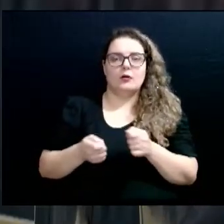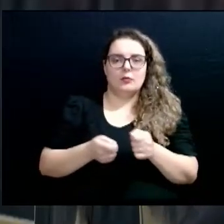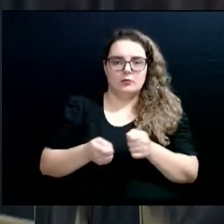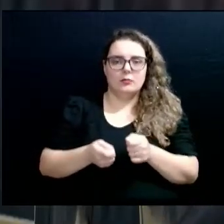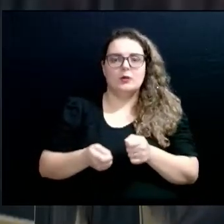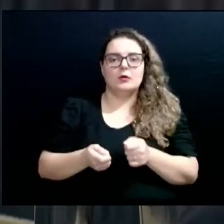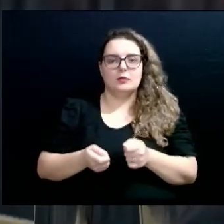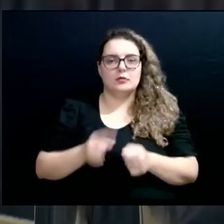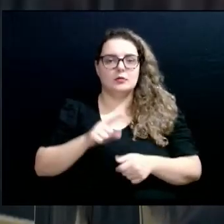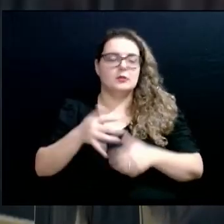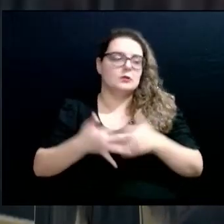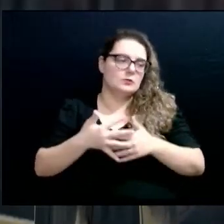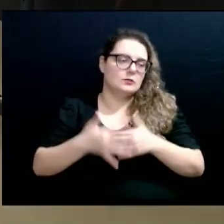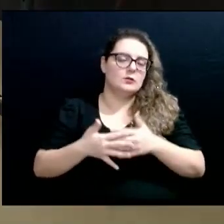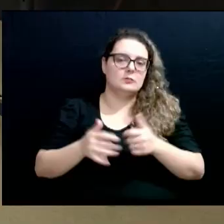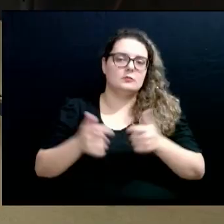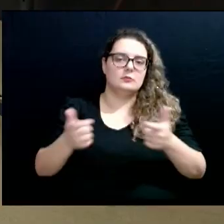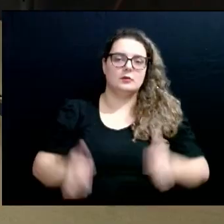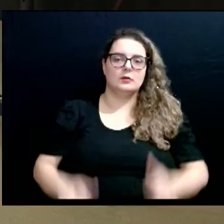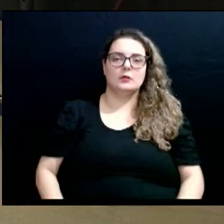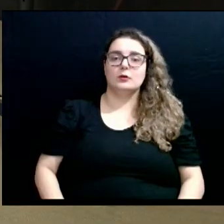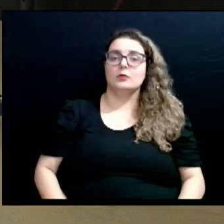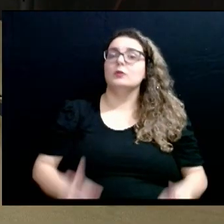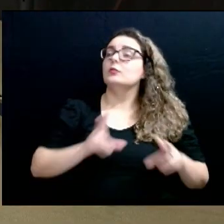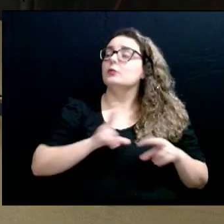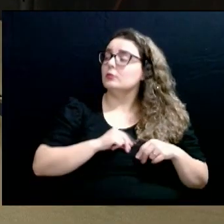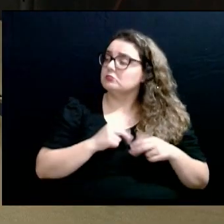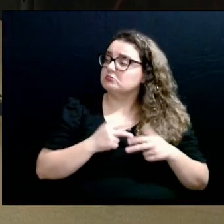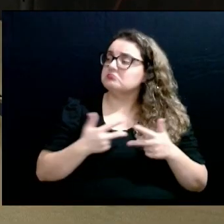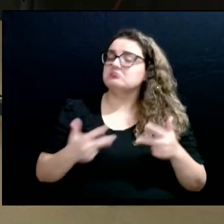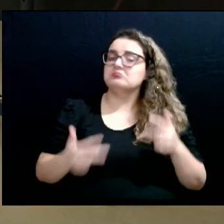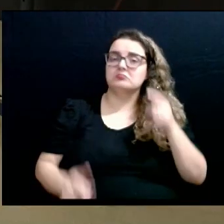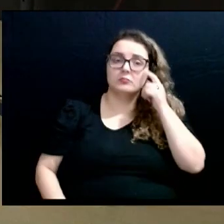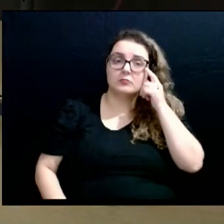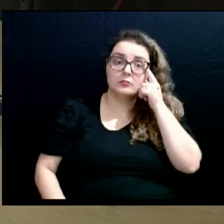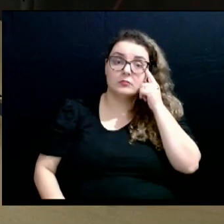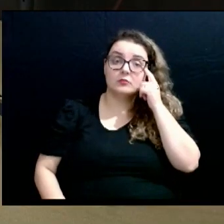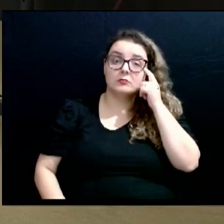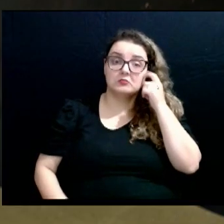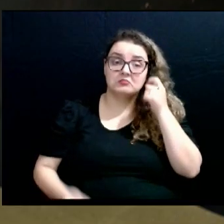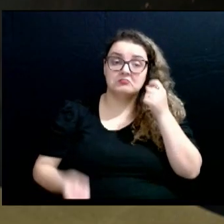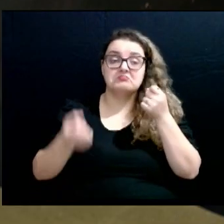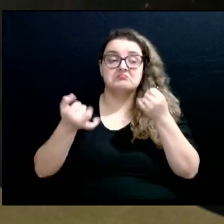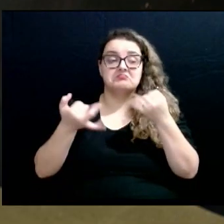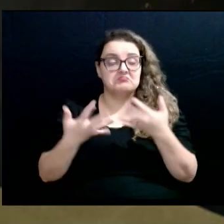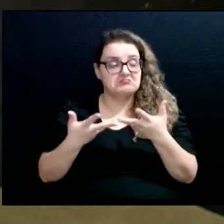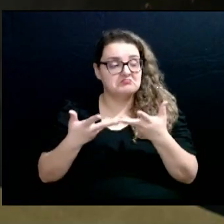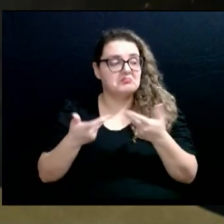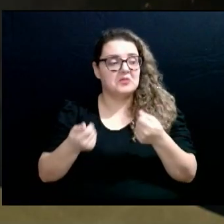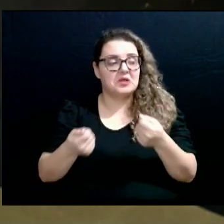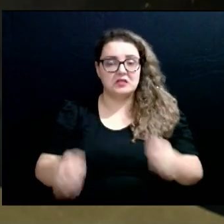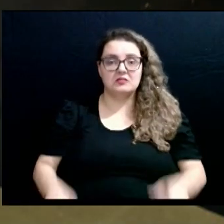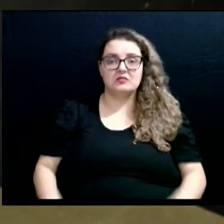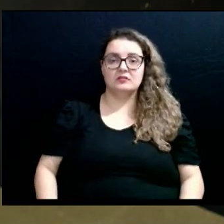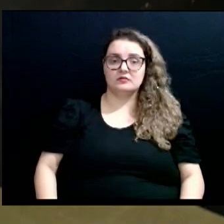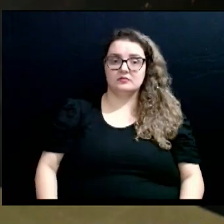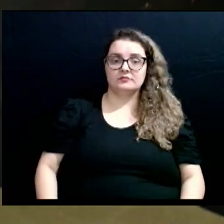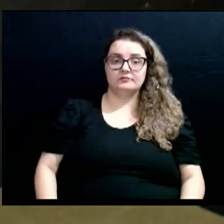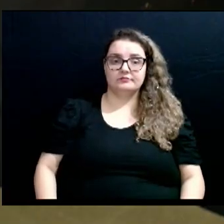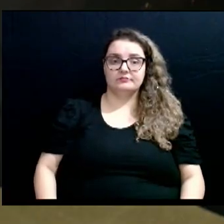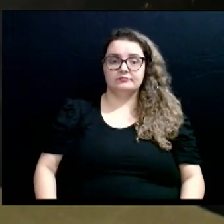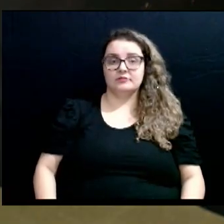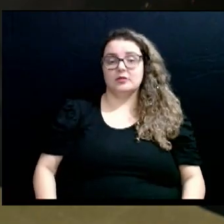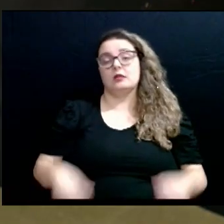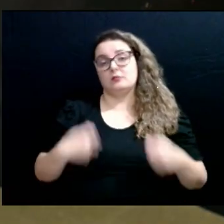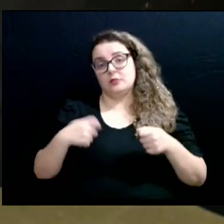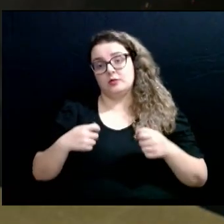atrapalhe tanto. Nossa, que coisa, hein? Olha só que explicação maravilhosa, mas não adianta, né? Você tem que entrar em